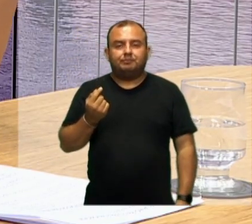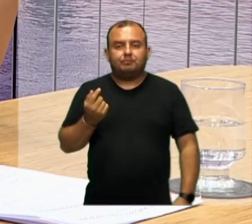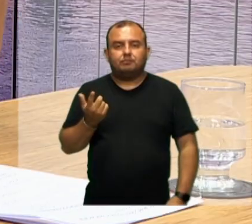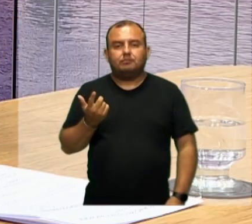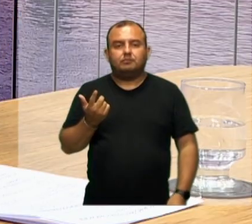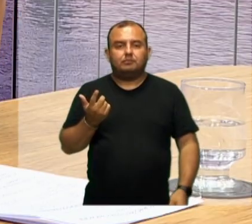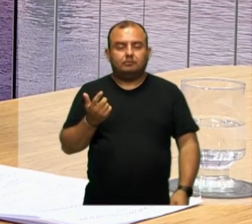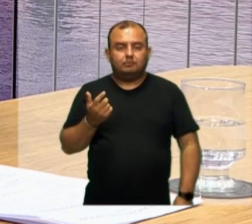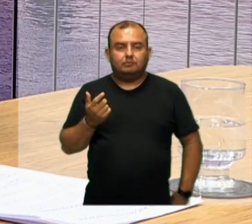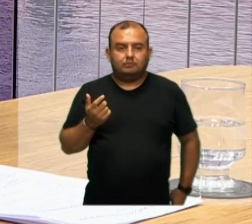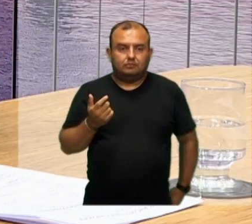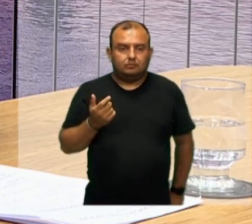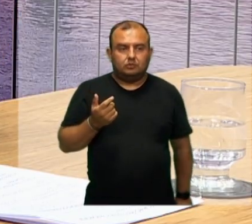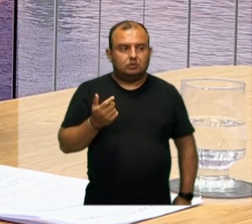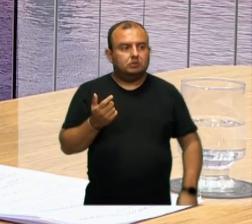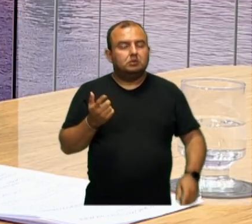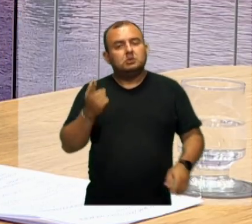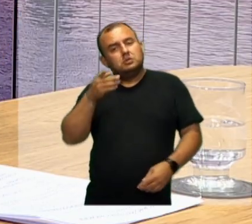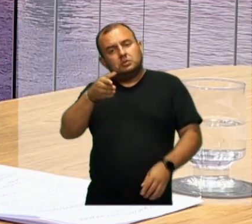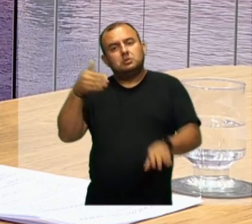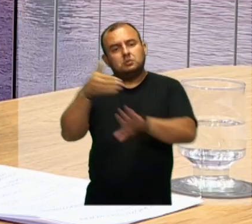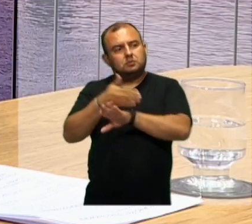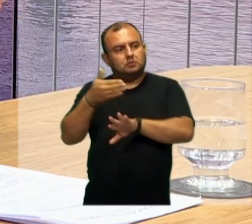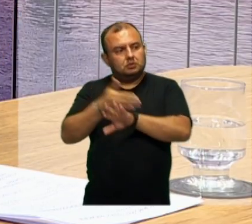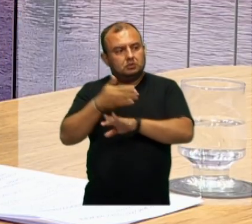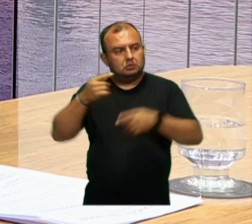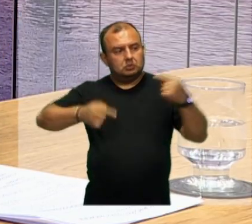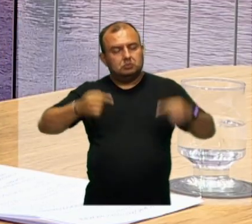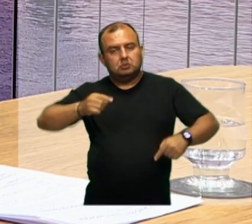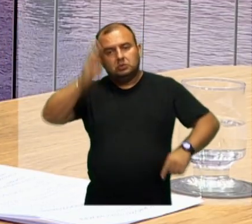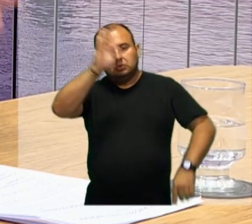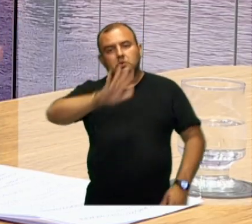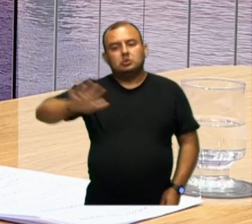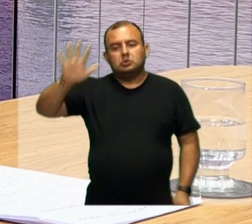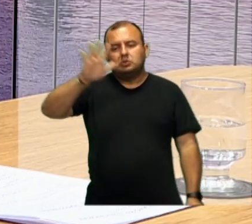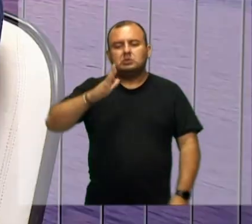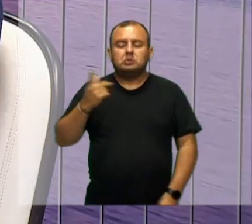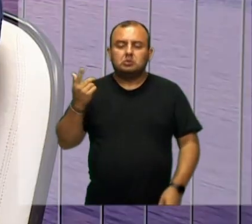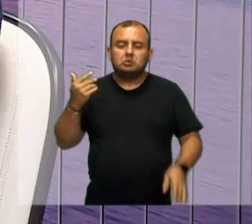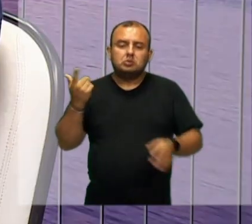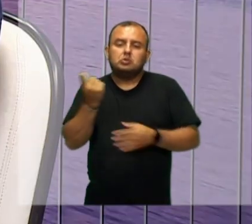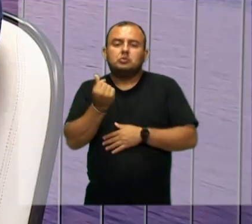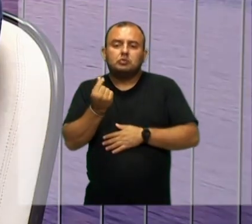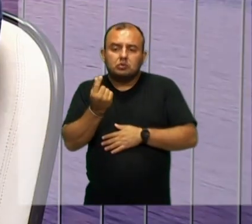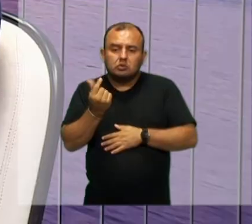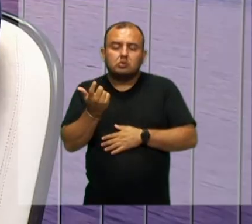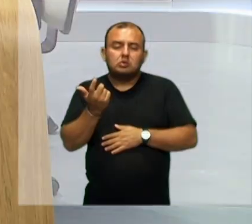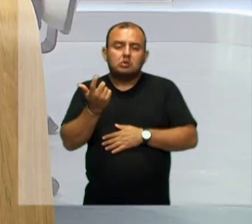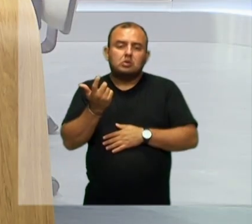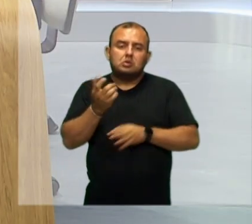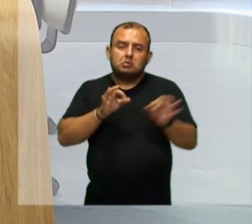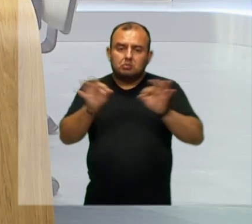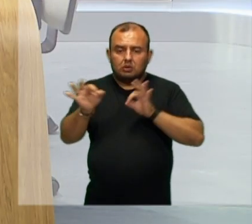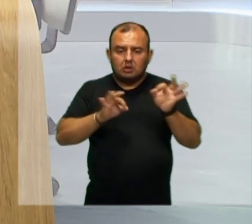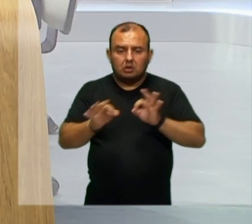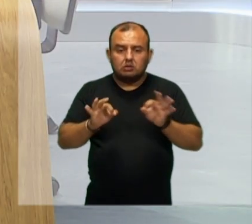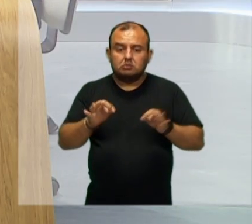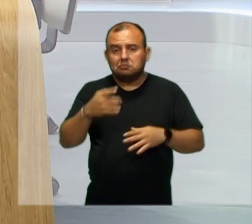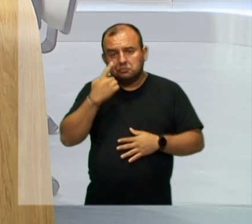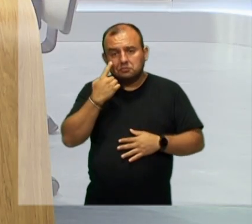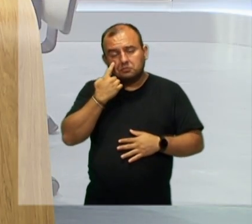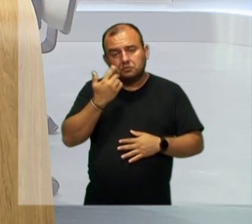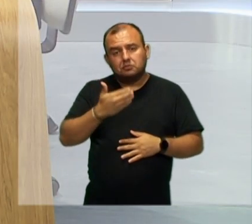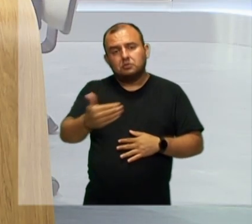custo para você participar de uma competição nacional e qual o custo projetado, estimado para